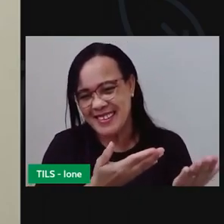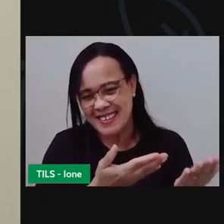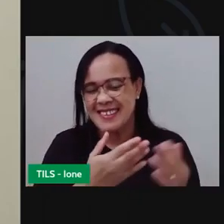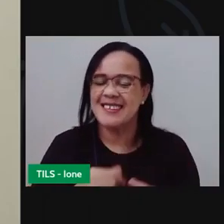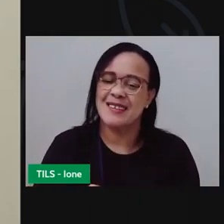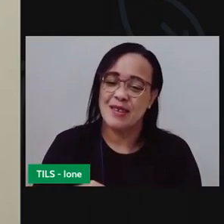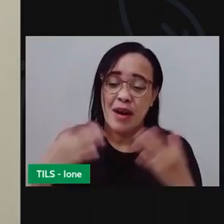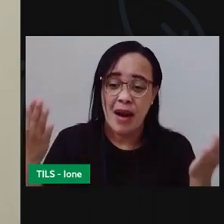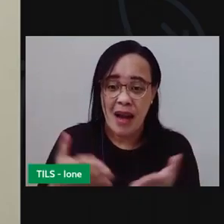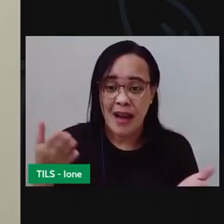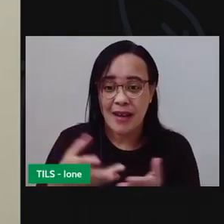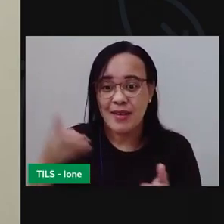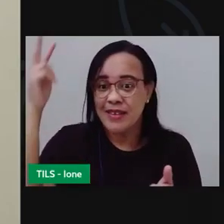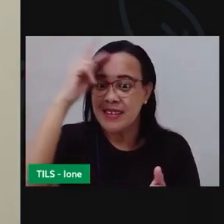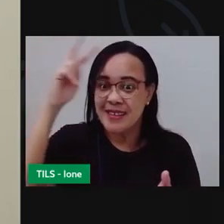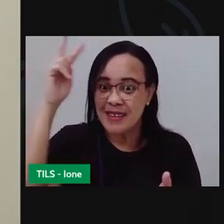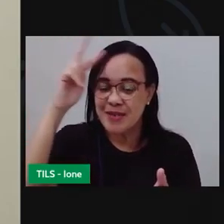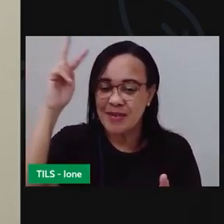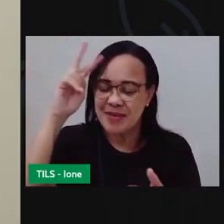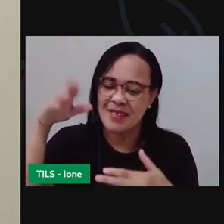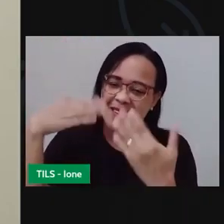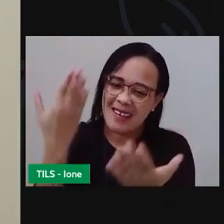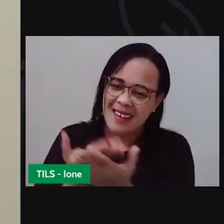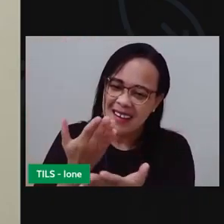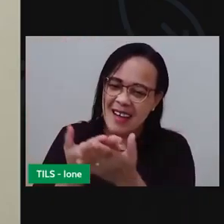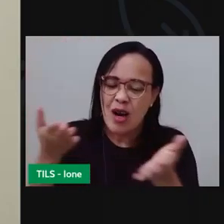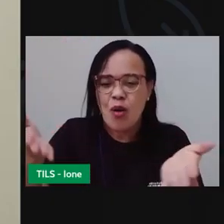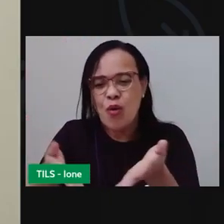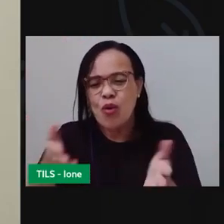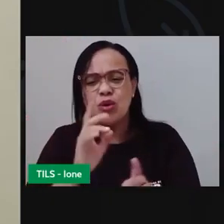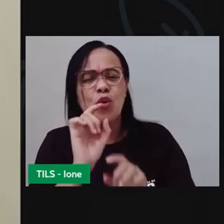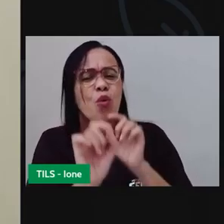crianças, vamos relembrar o que foi que a gente viu nessa aula de hoje.